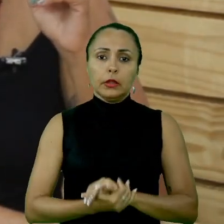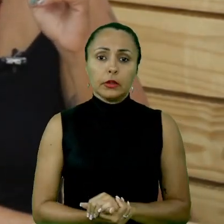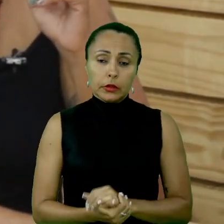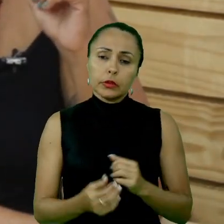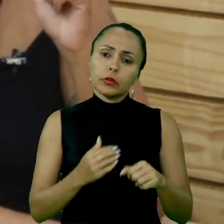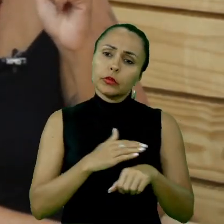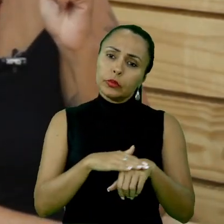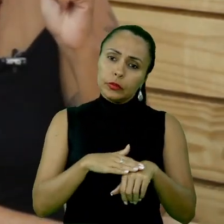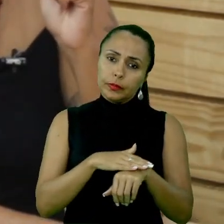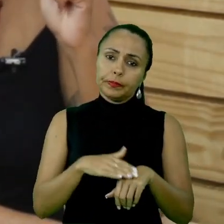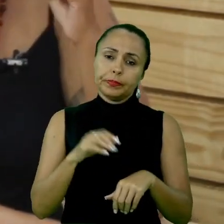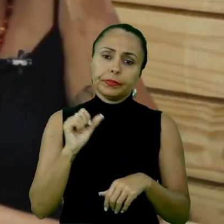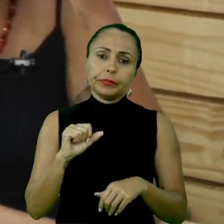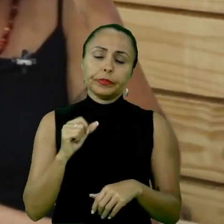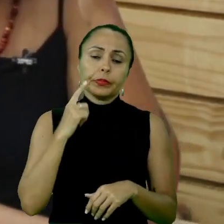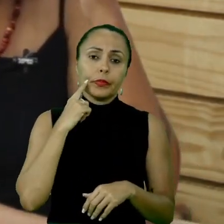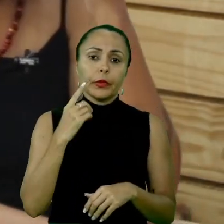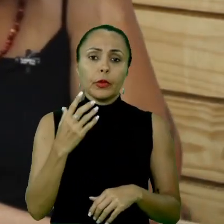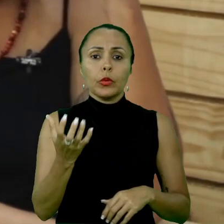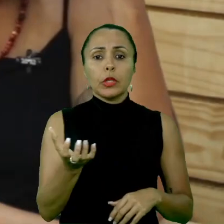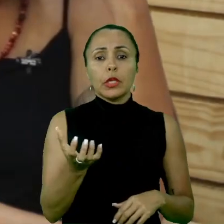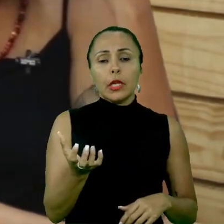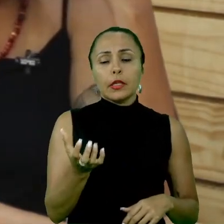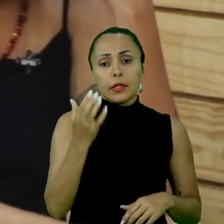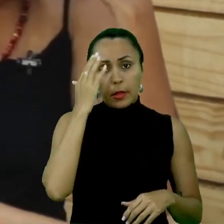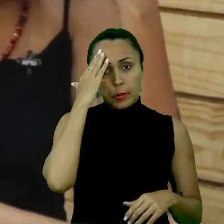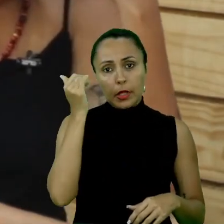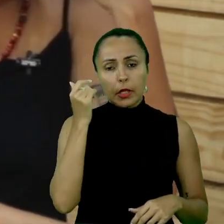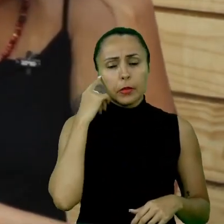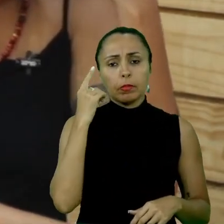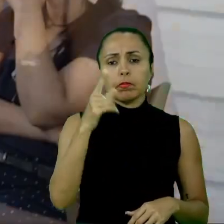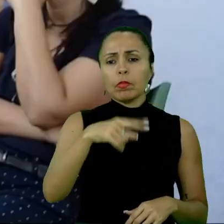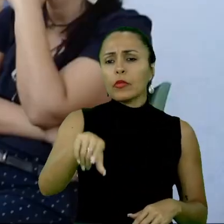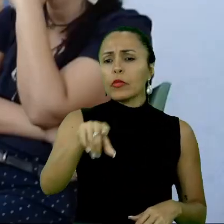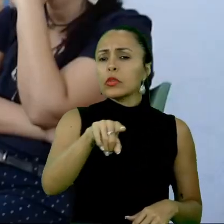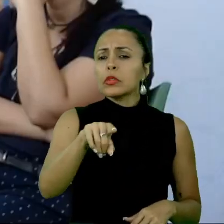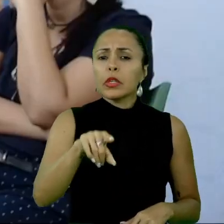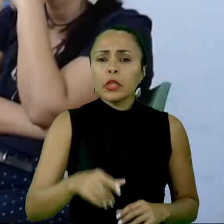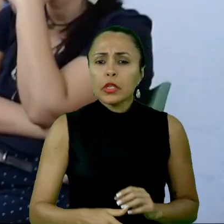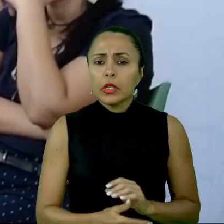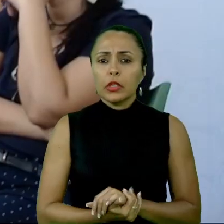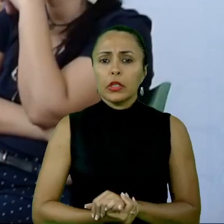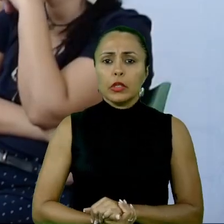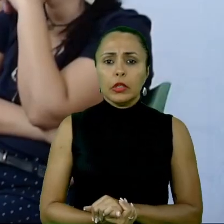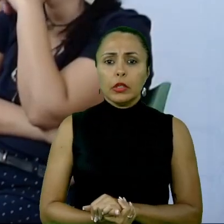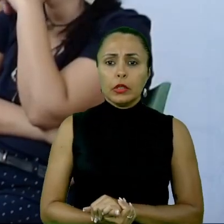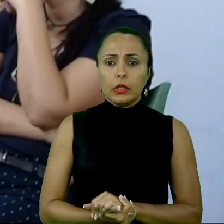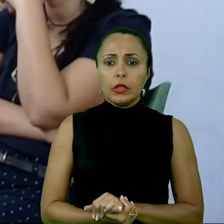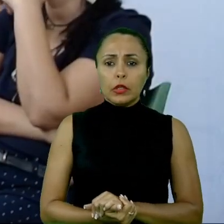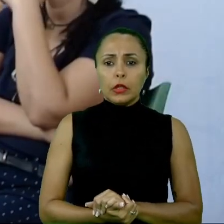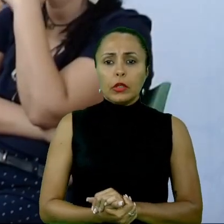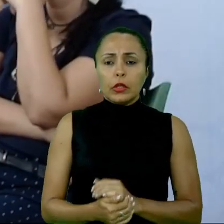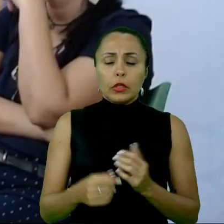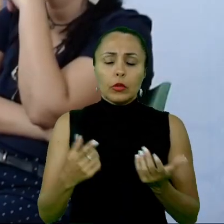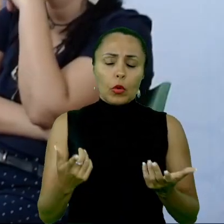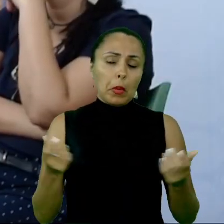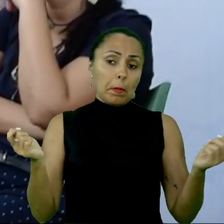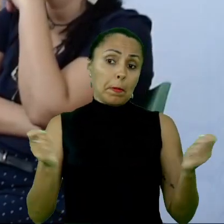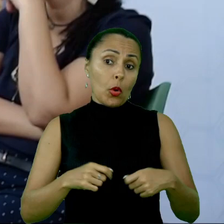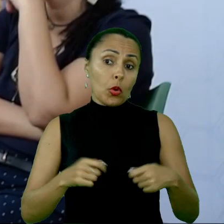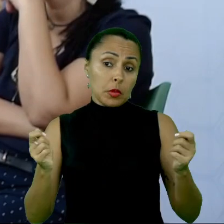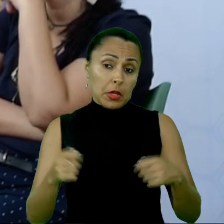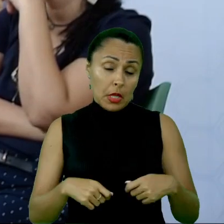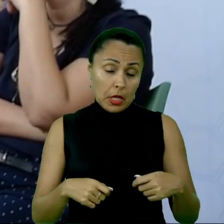conversar sobre isso. Eu queria saber, assim, para vocês, nesse universo do design, de tantas possibilidades que a gente